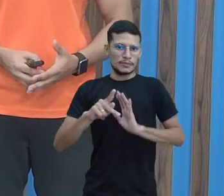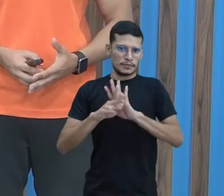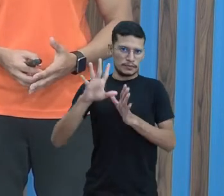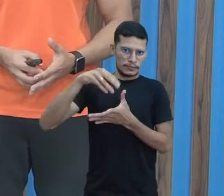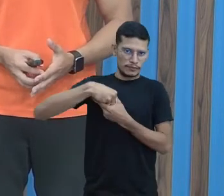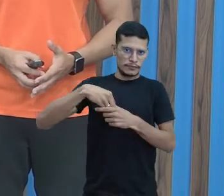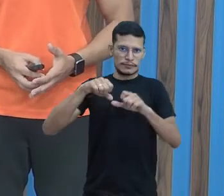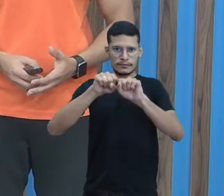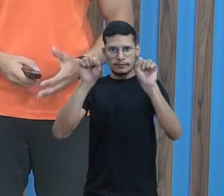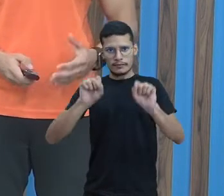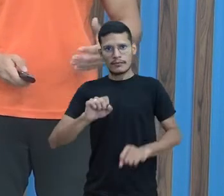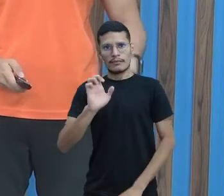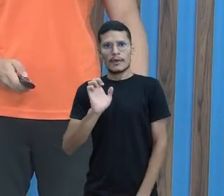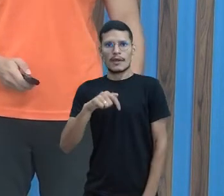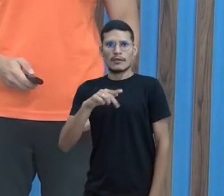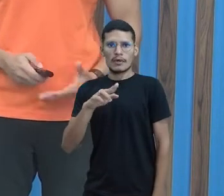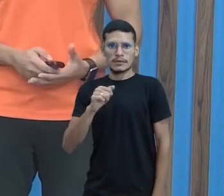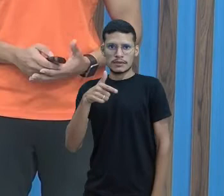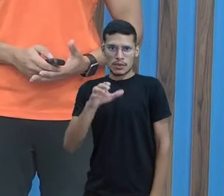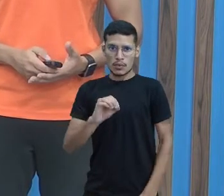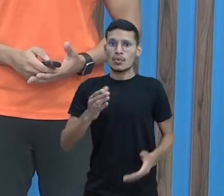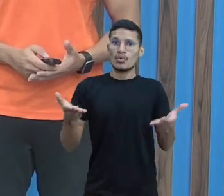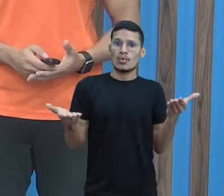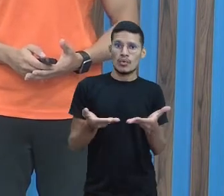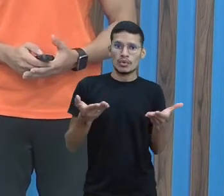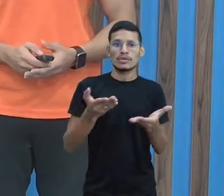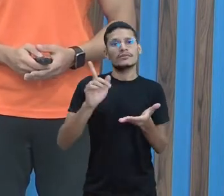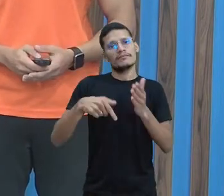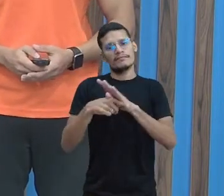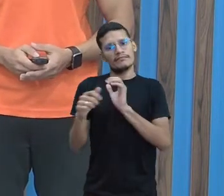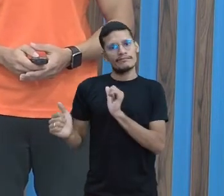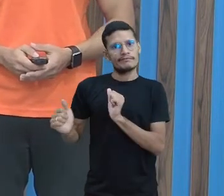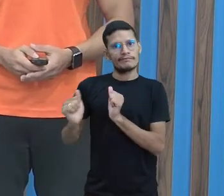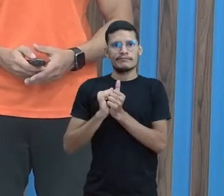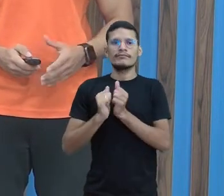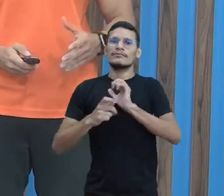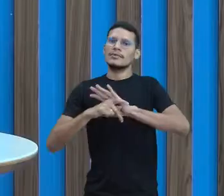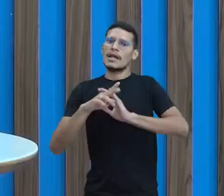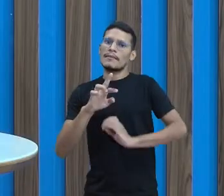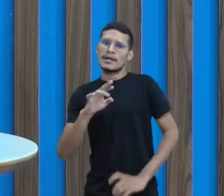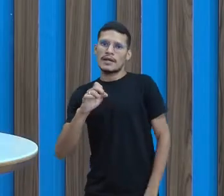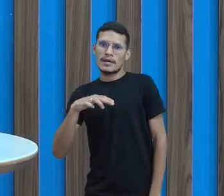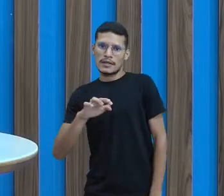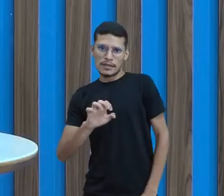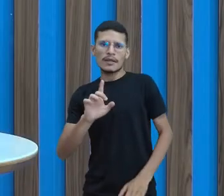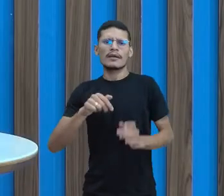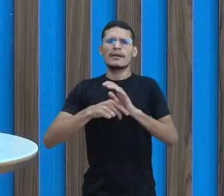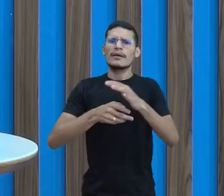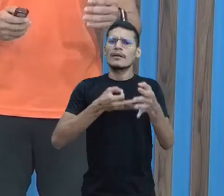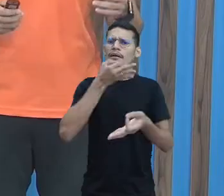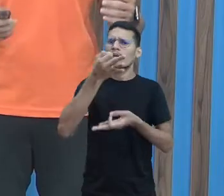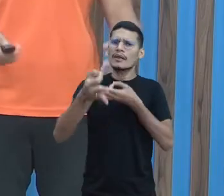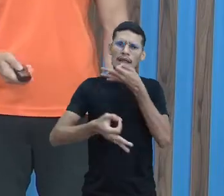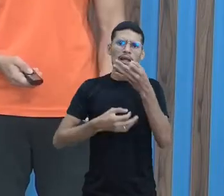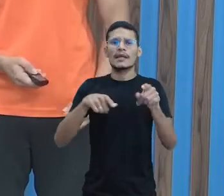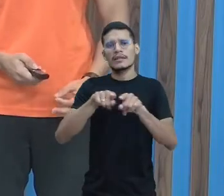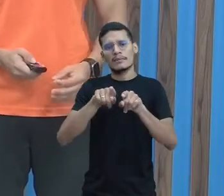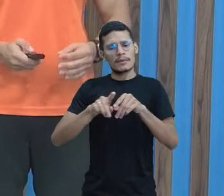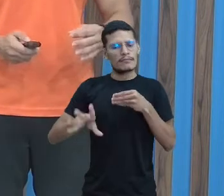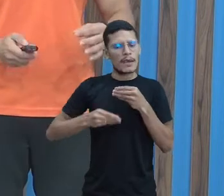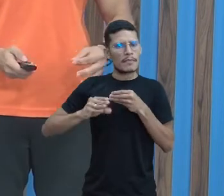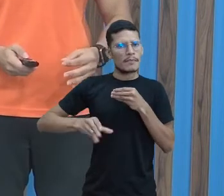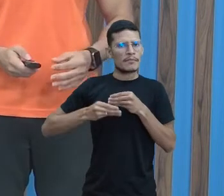de equação, certo? Quem está me acompanhando aqui hoje é a professora Briane, certo? Vai dar os comentários dela e fazer as suas